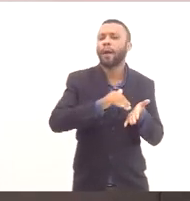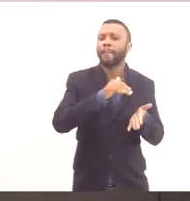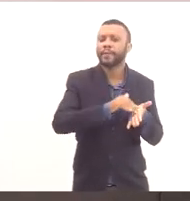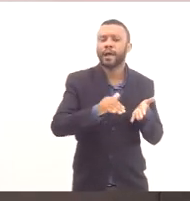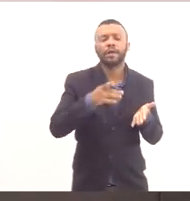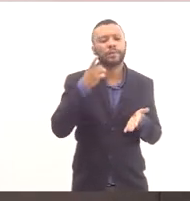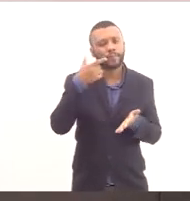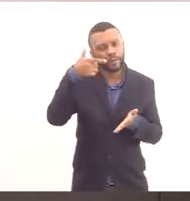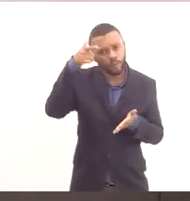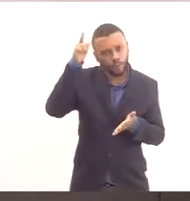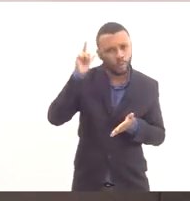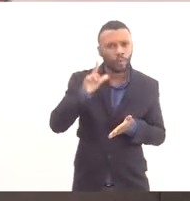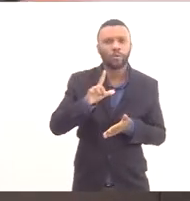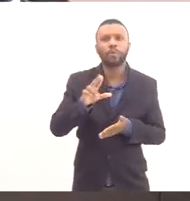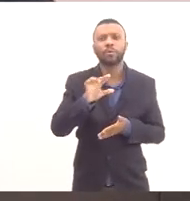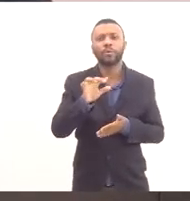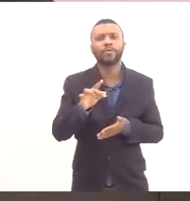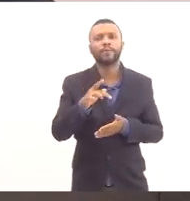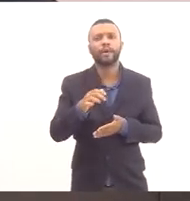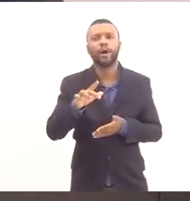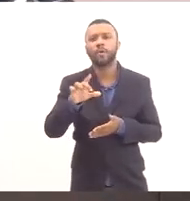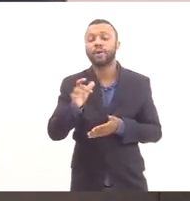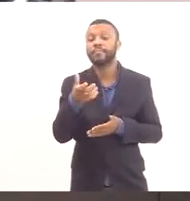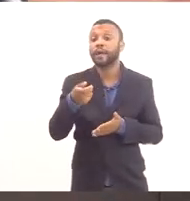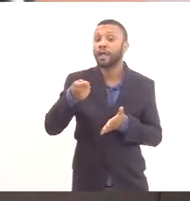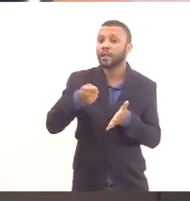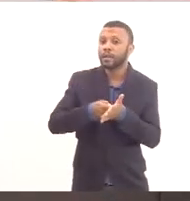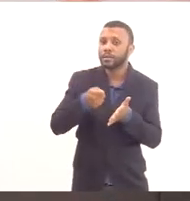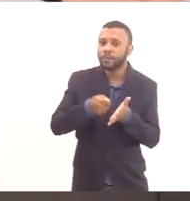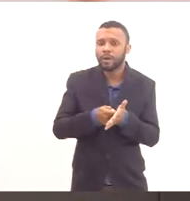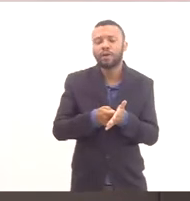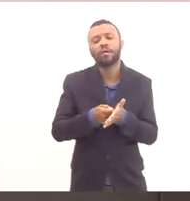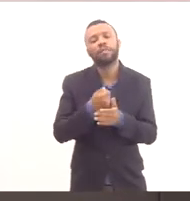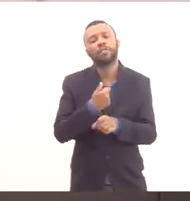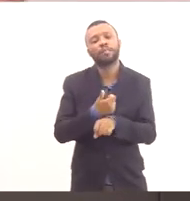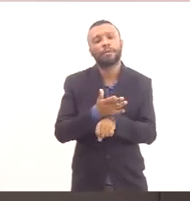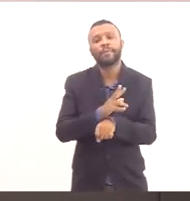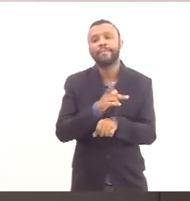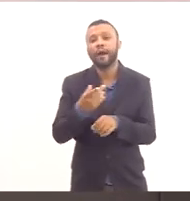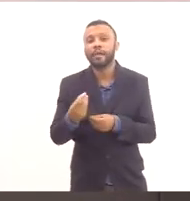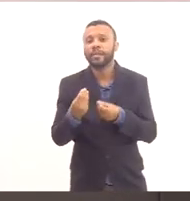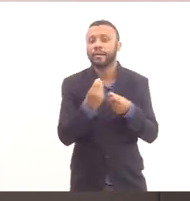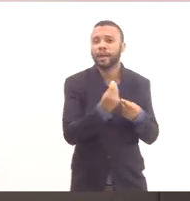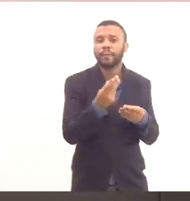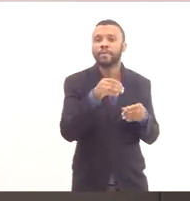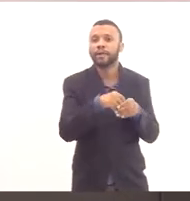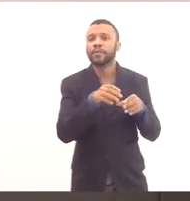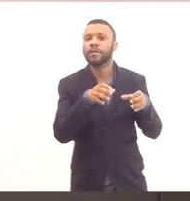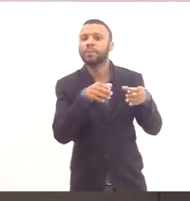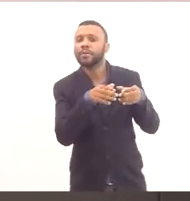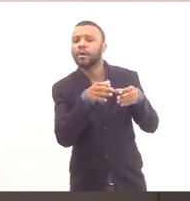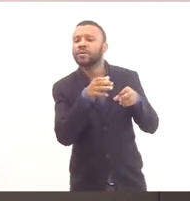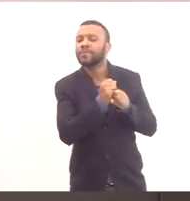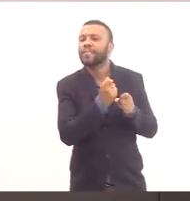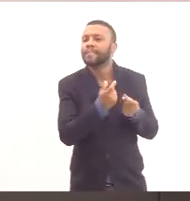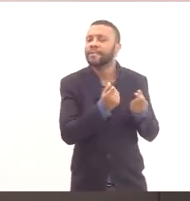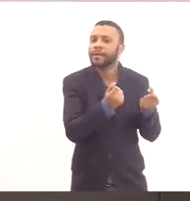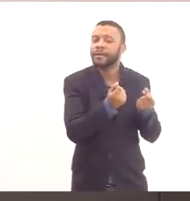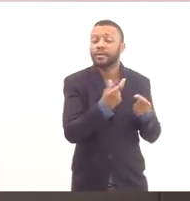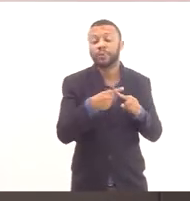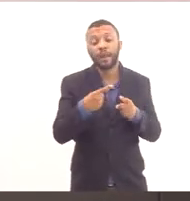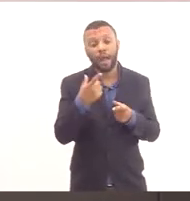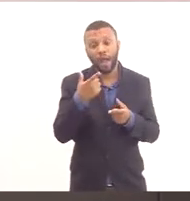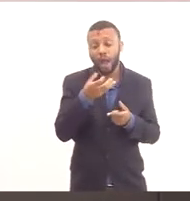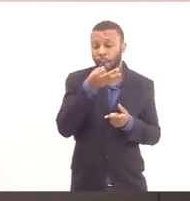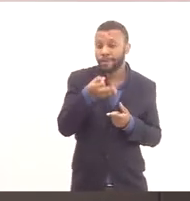documentos ao Deputado Luiz Paulo ele faz questão o tempo inteiro de dizer que vai entregar para o a comissão de Finanças quando ao meu